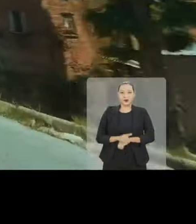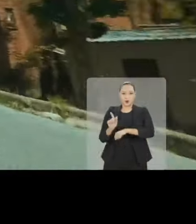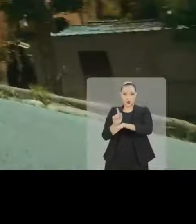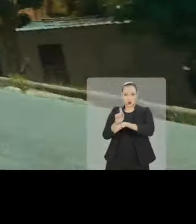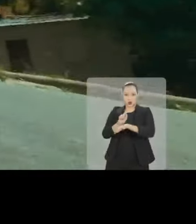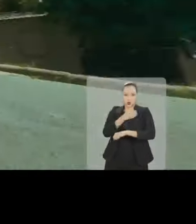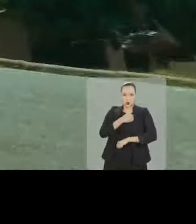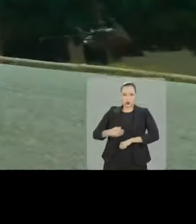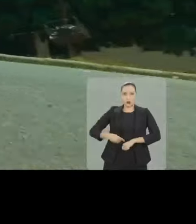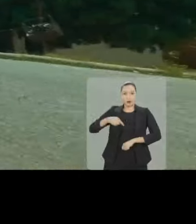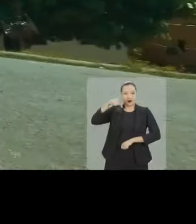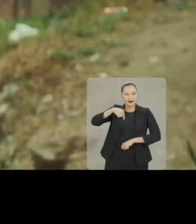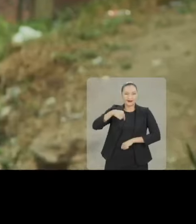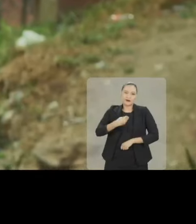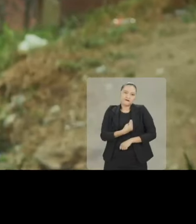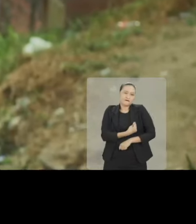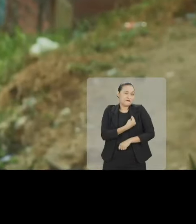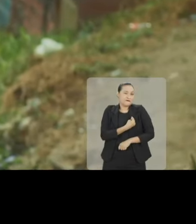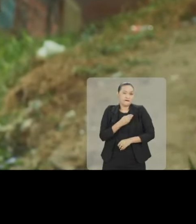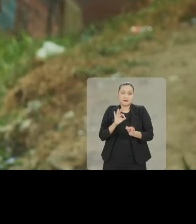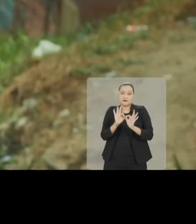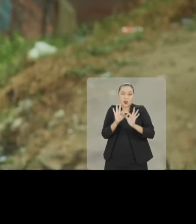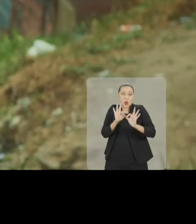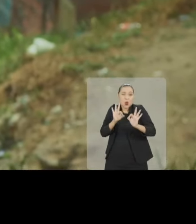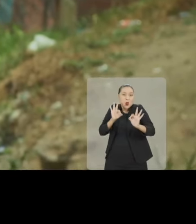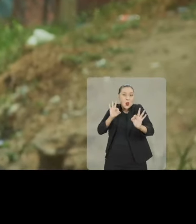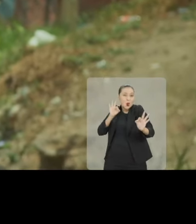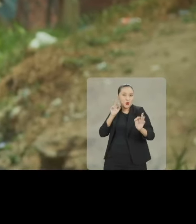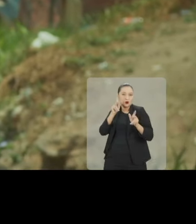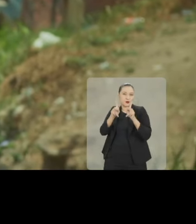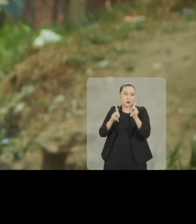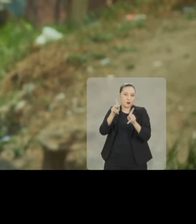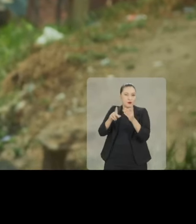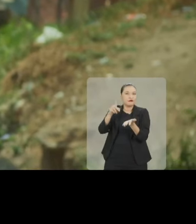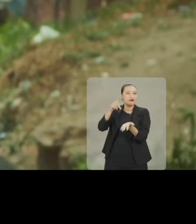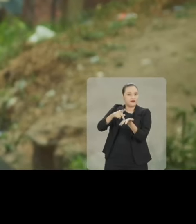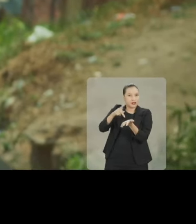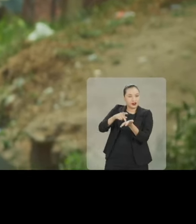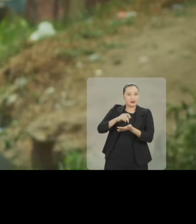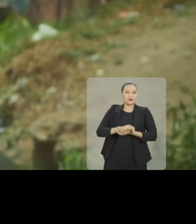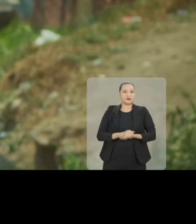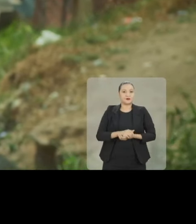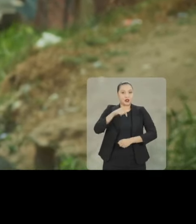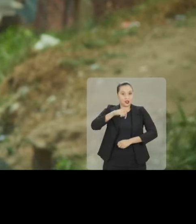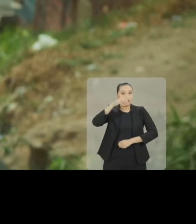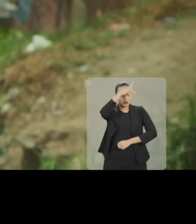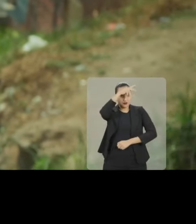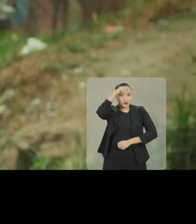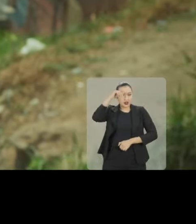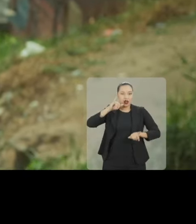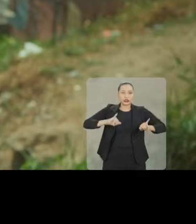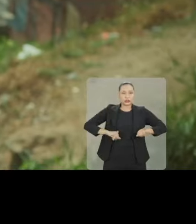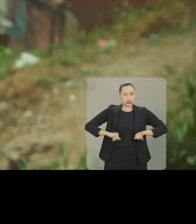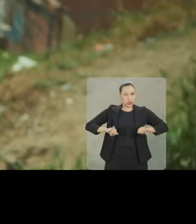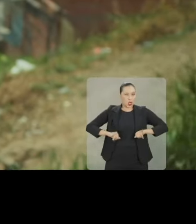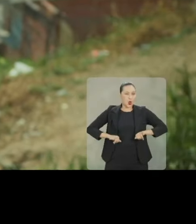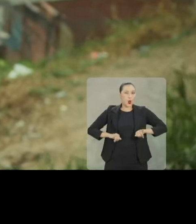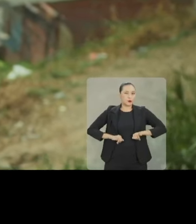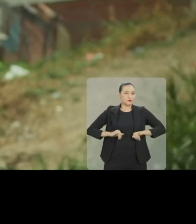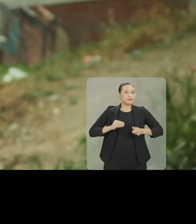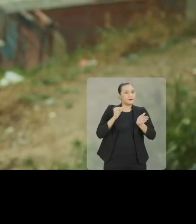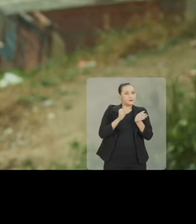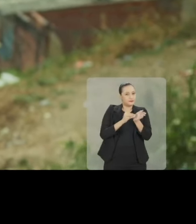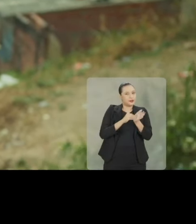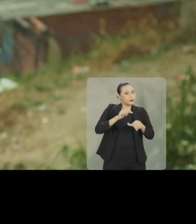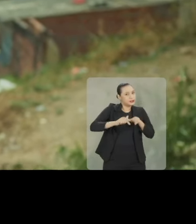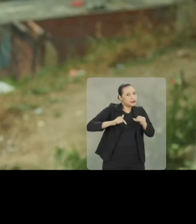Os gestores públicos aqui estão distantes de quem vive a realidade da nossa cidade. E Manaus sofre pela falta de